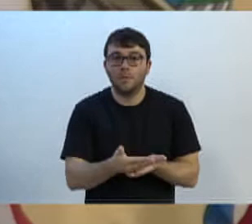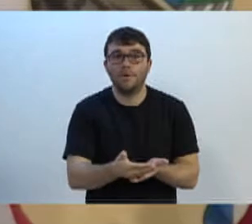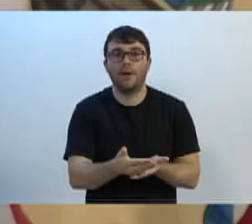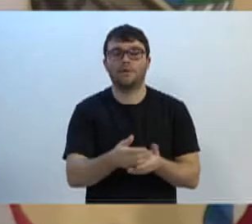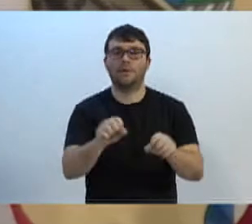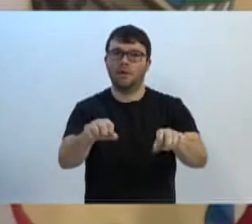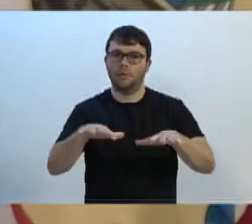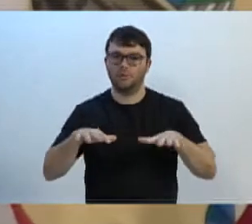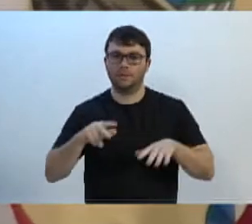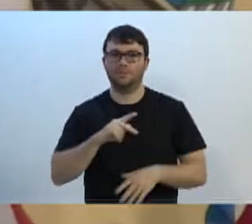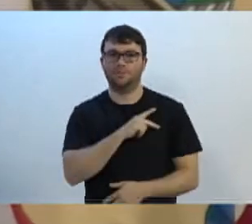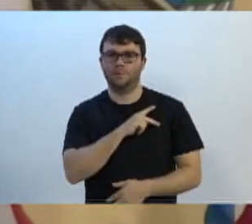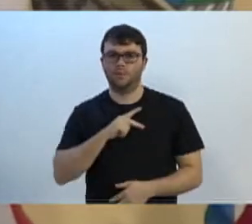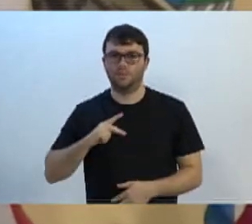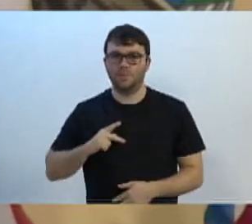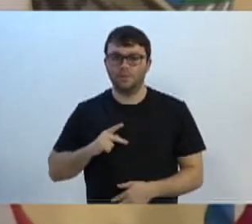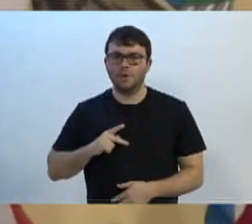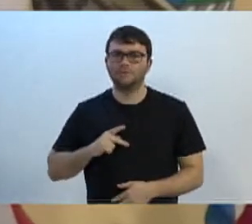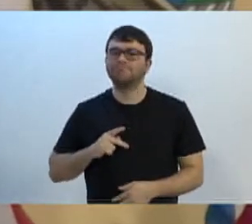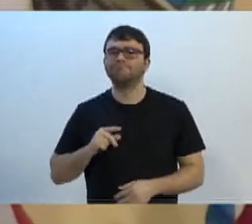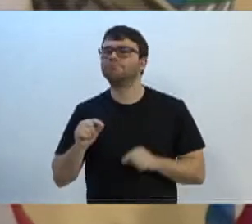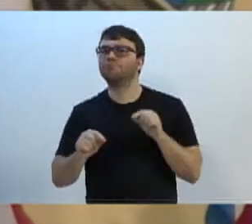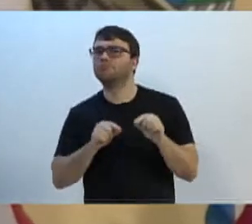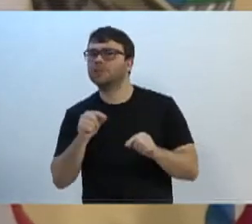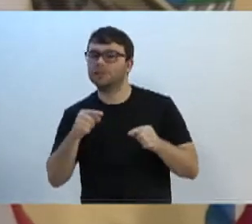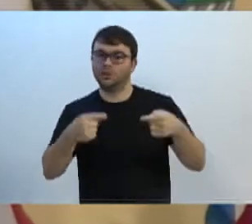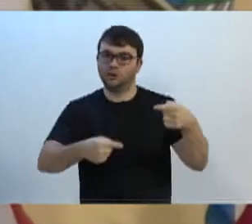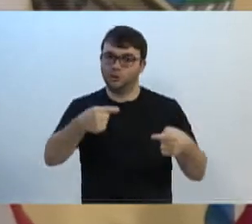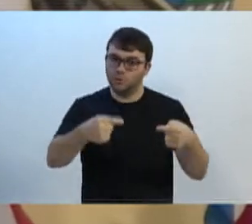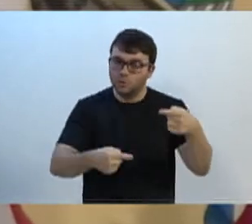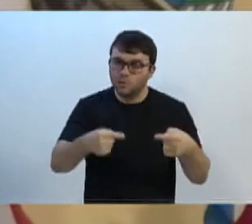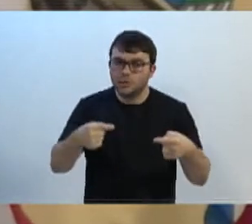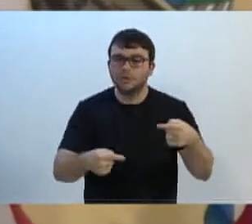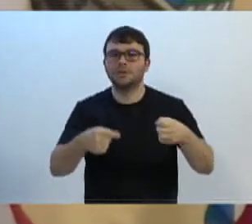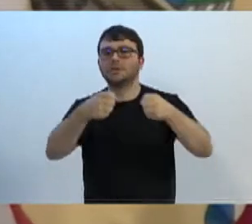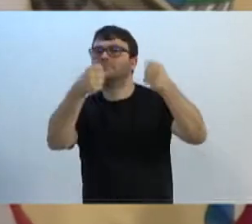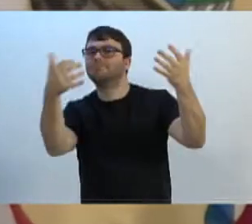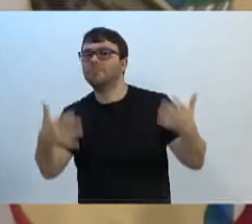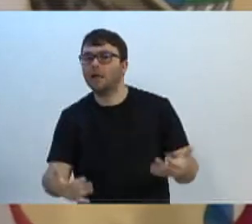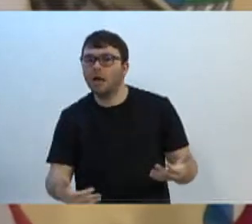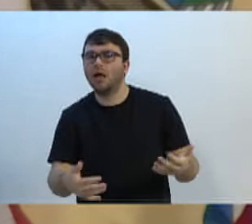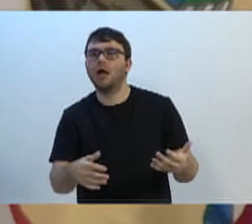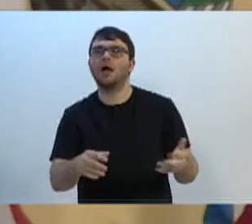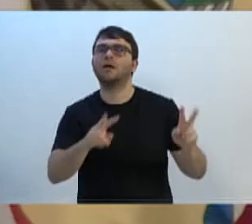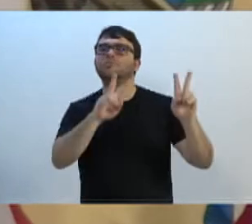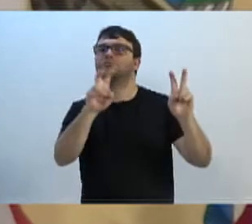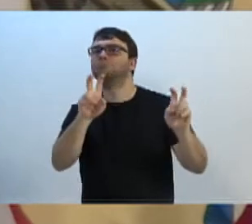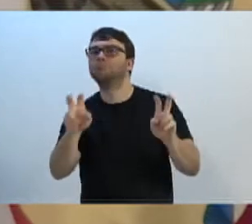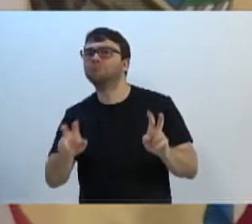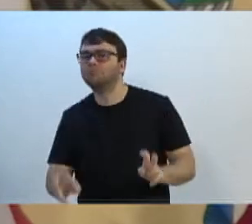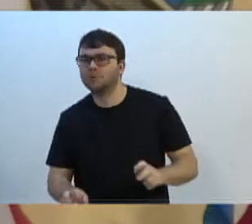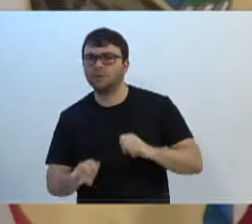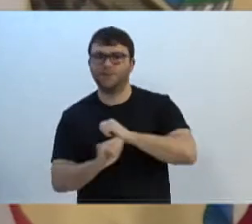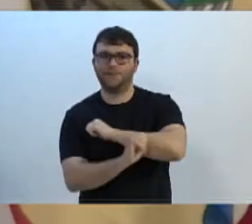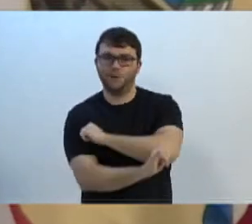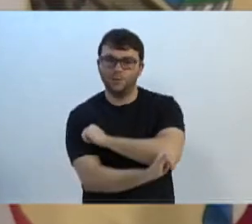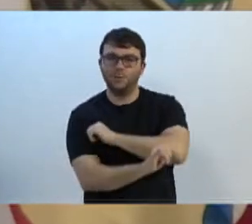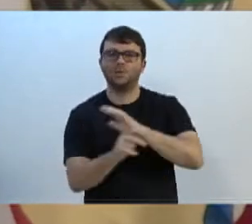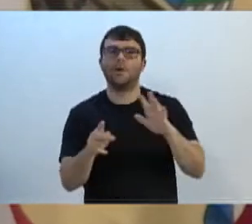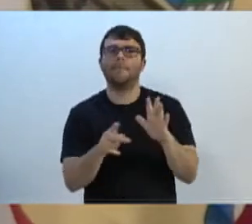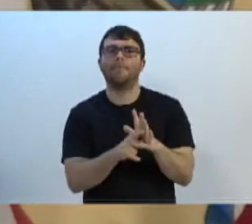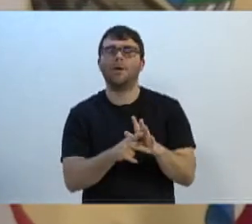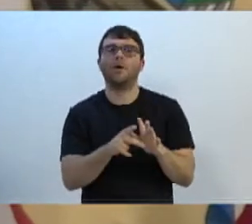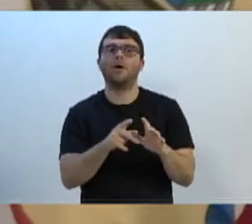audiência pública visando discutir e esclarecer questões referentes a infraestrutura das unidades